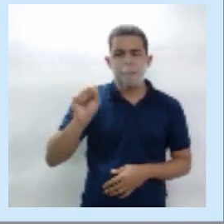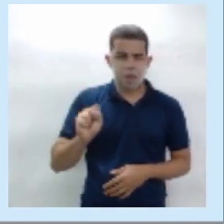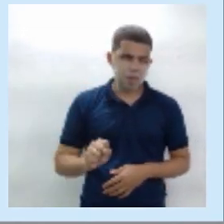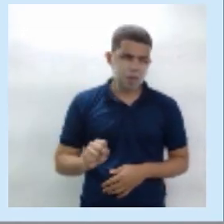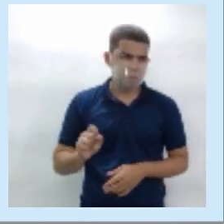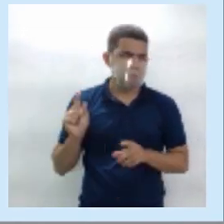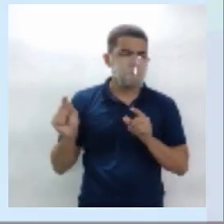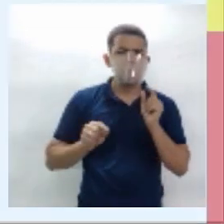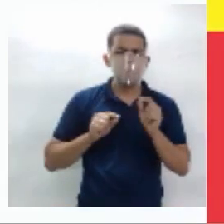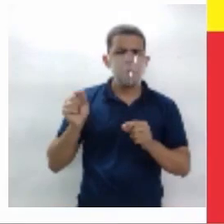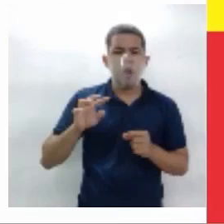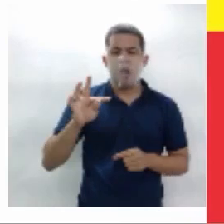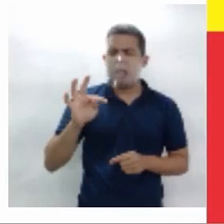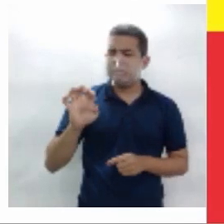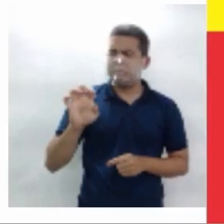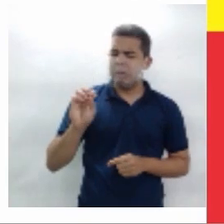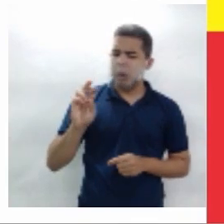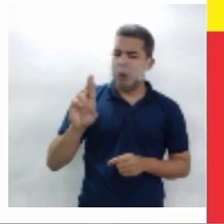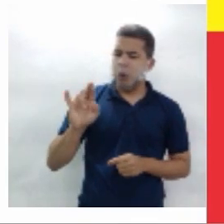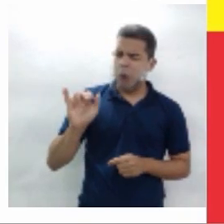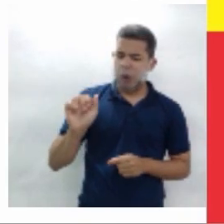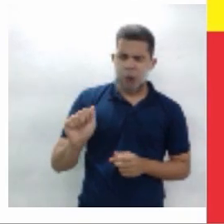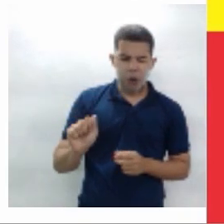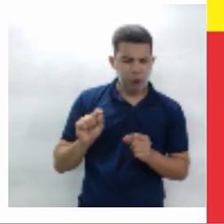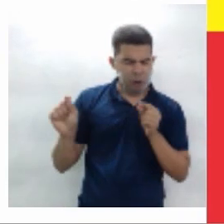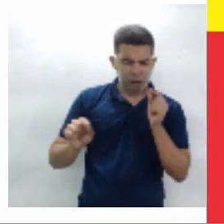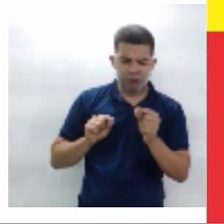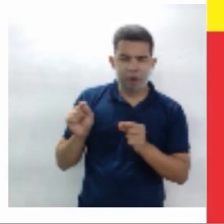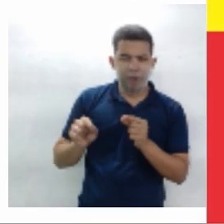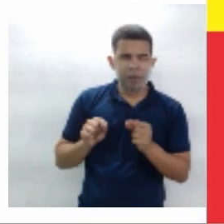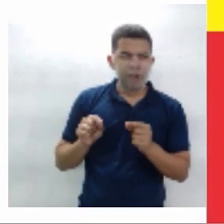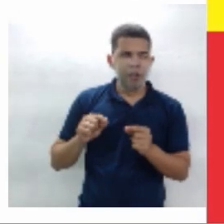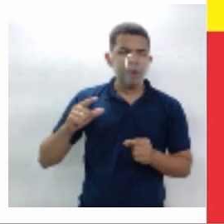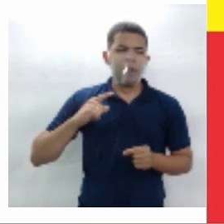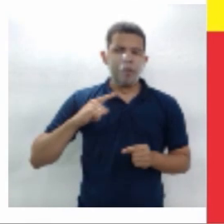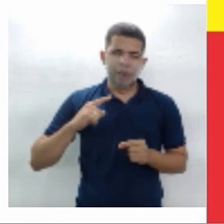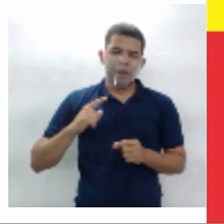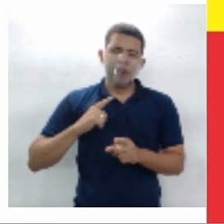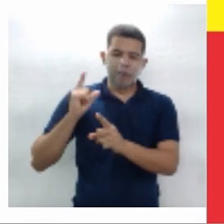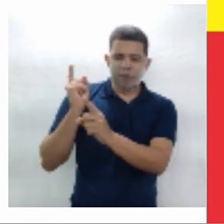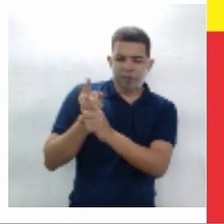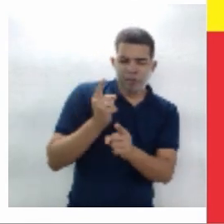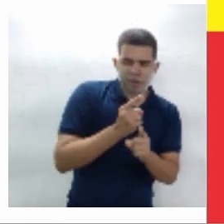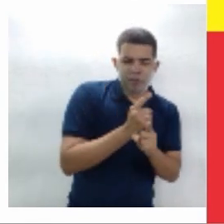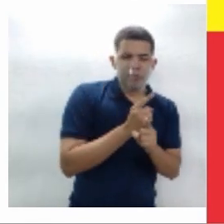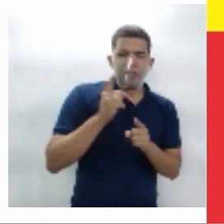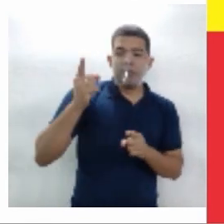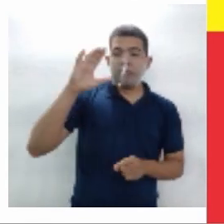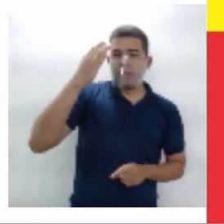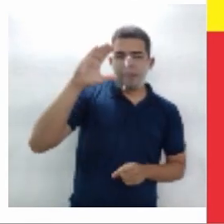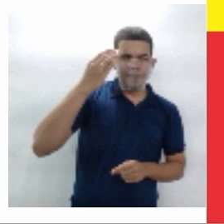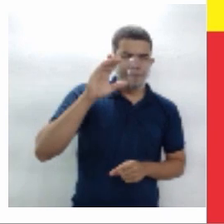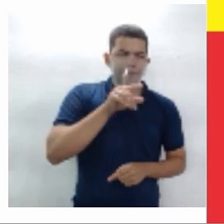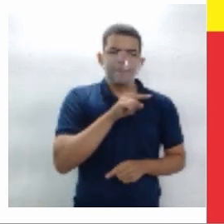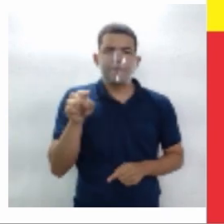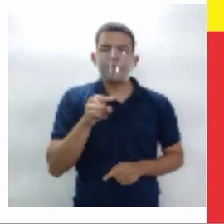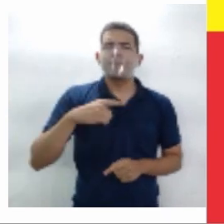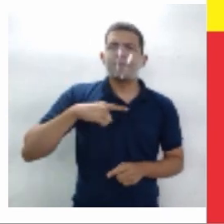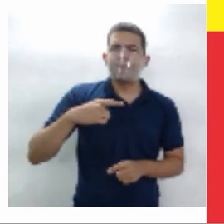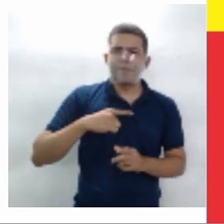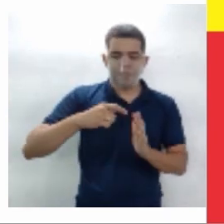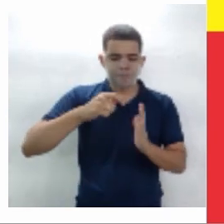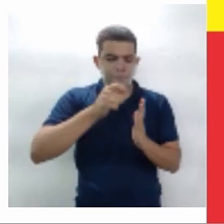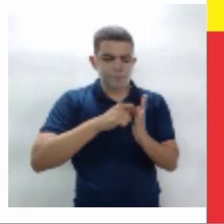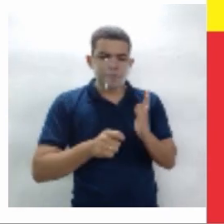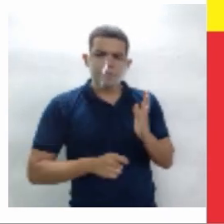o que é a teoria tectônica das placas na telinha. Diante dessas descobertas, os cientistas eles